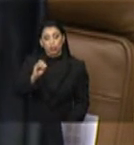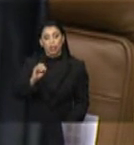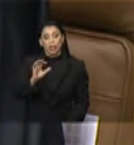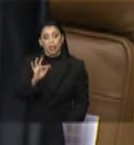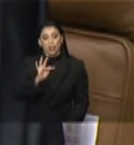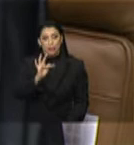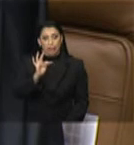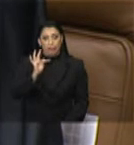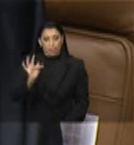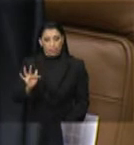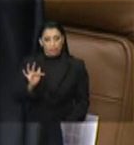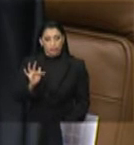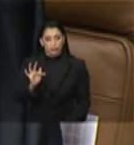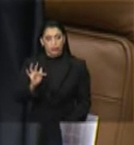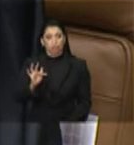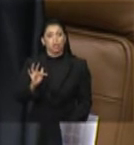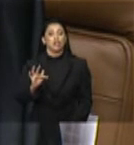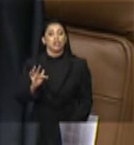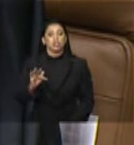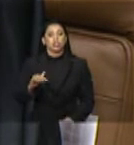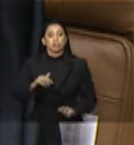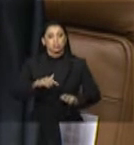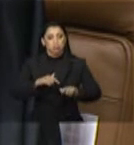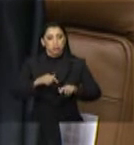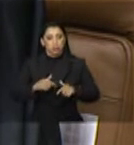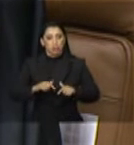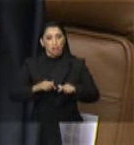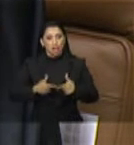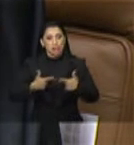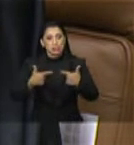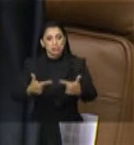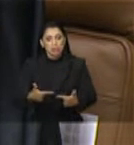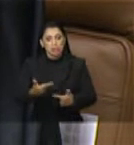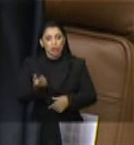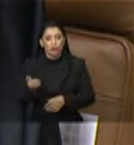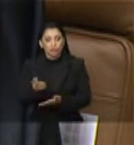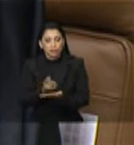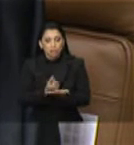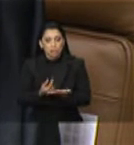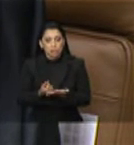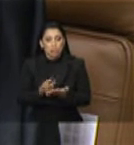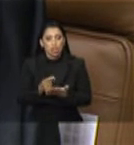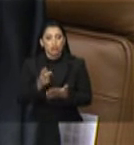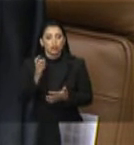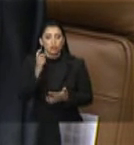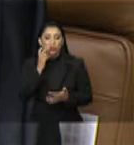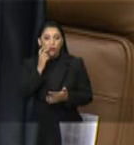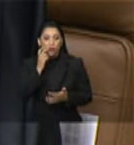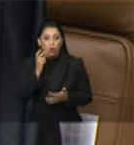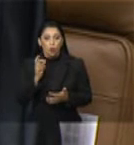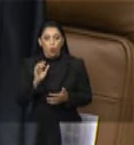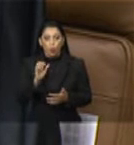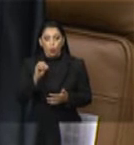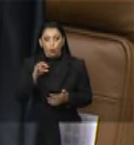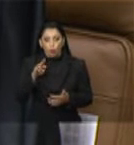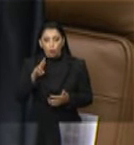financeiras sobre a transmissão de ouro definido pela legislação Como ativo financeiro